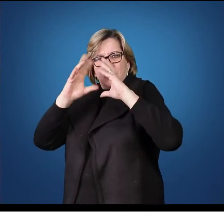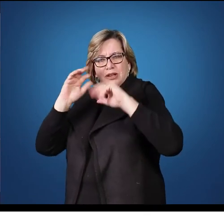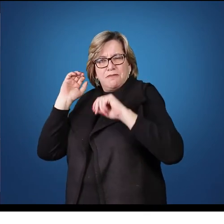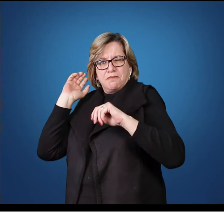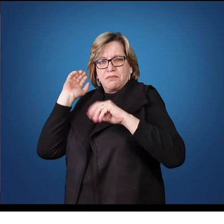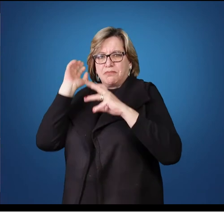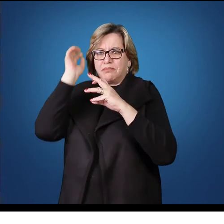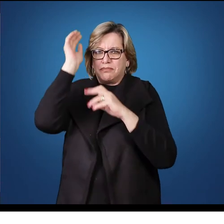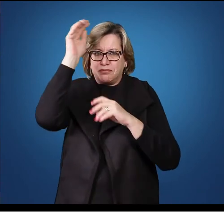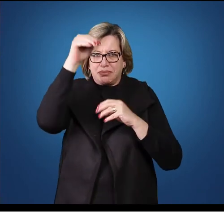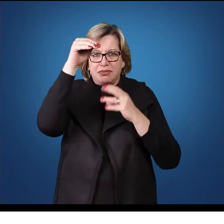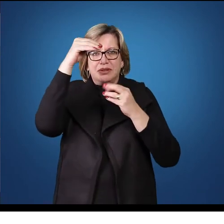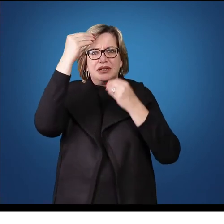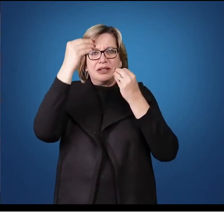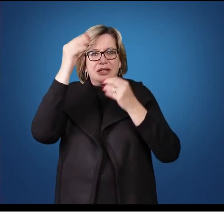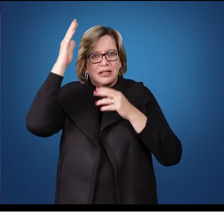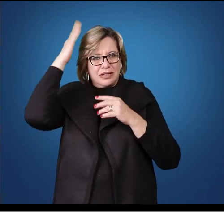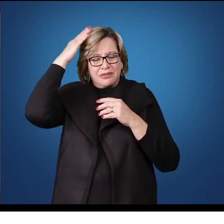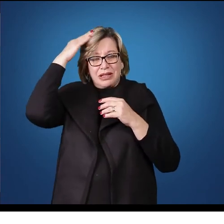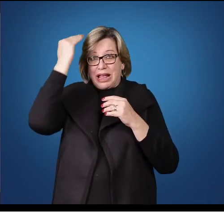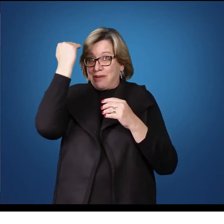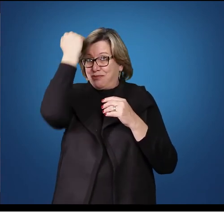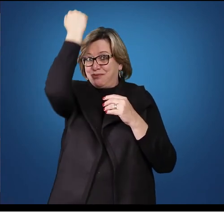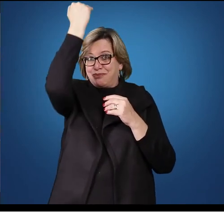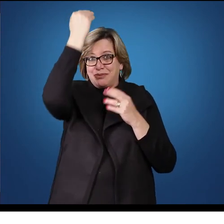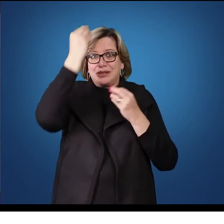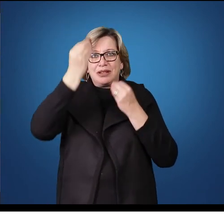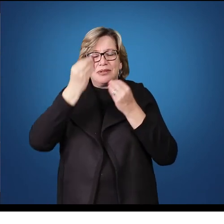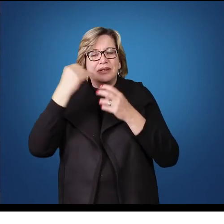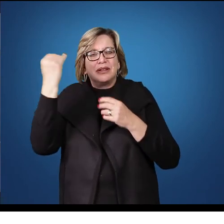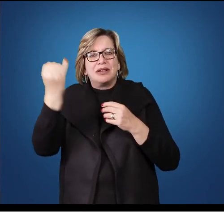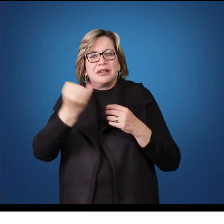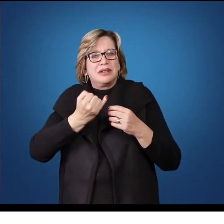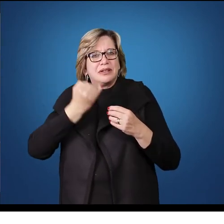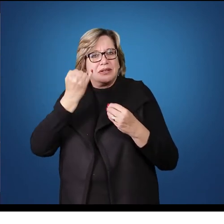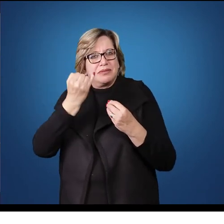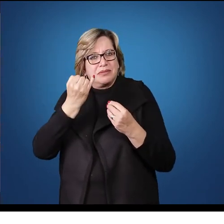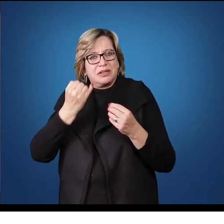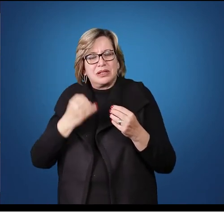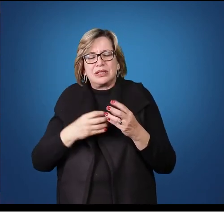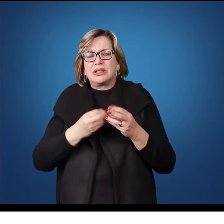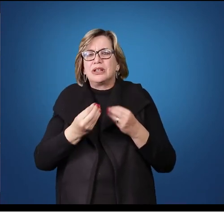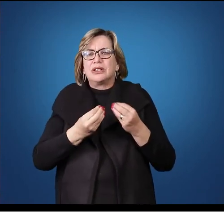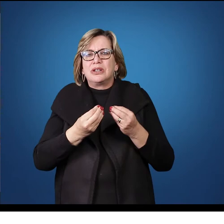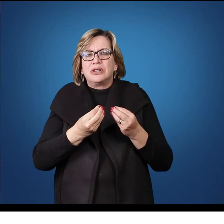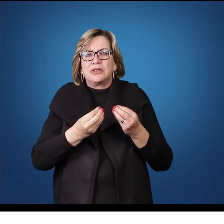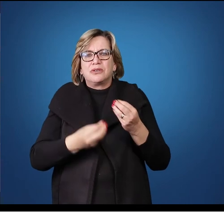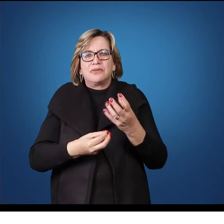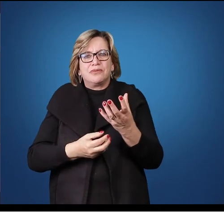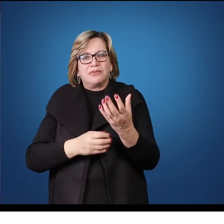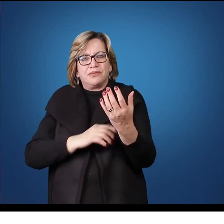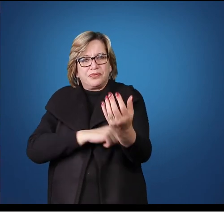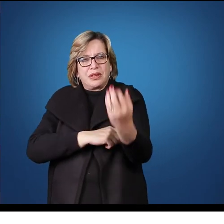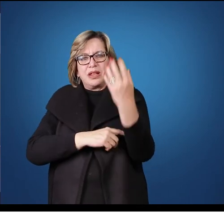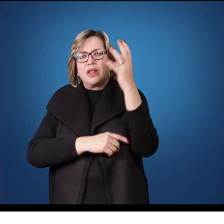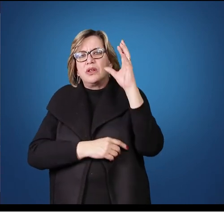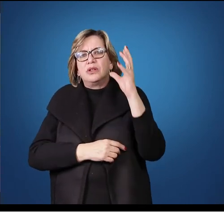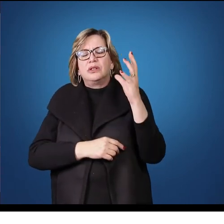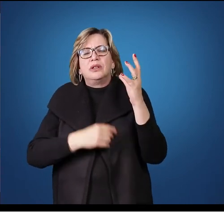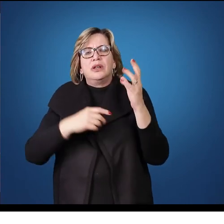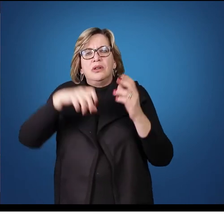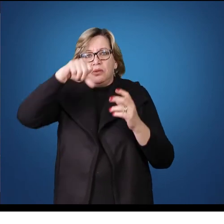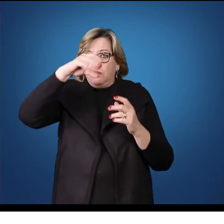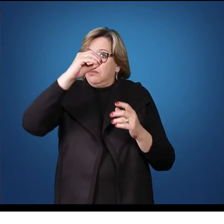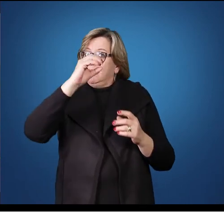que eu consiga atacar essa bola em cima da minha cabeça. Então é importante que essa bola saia com o meu braço de apoio a 90 graus e eu vou